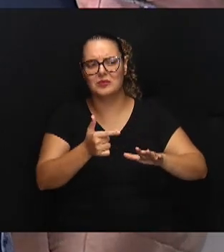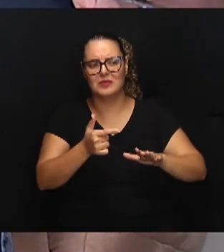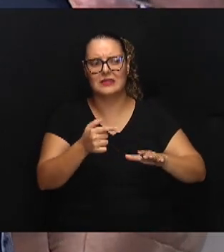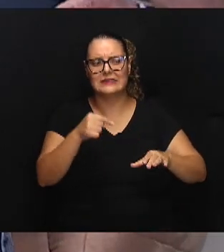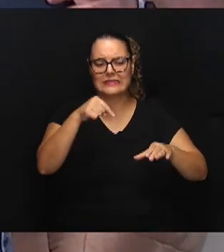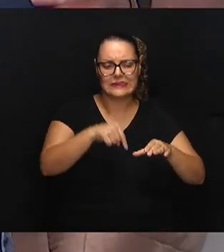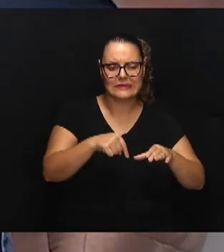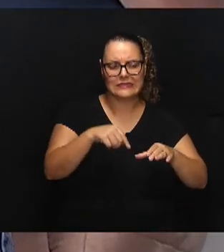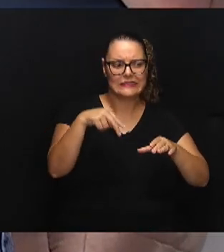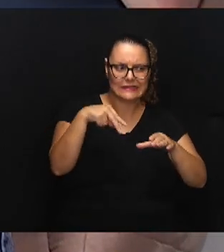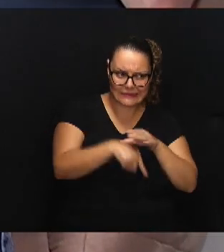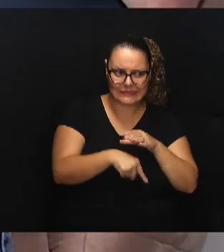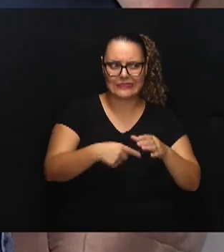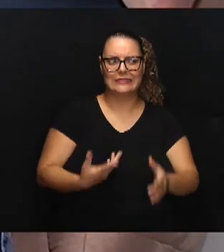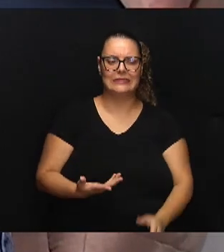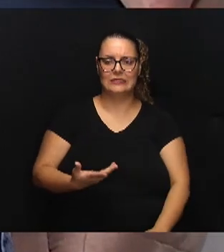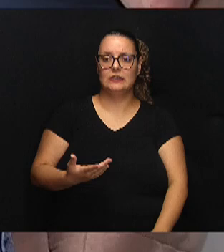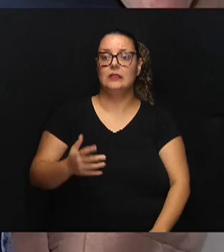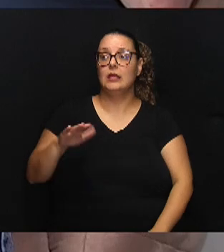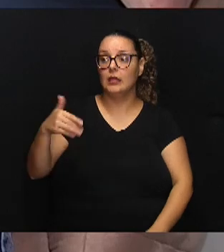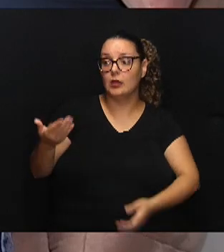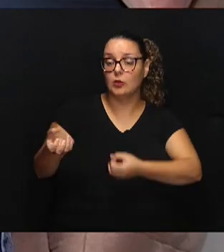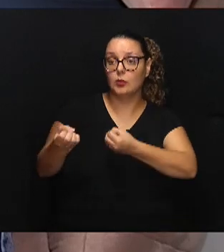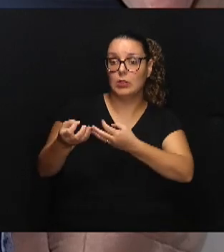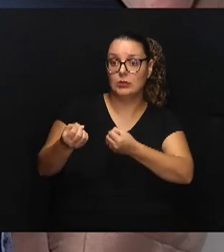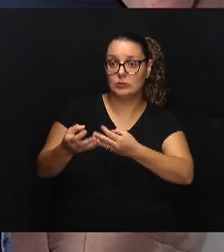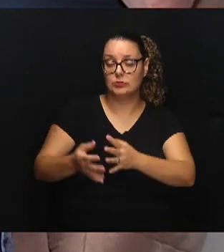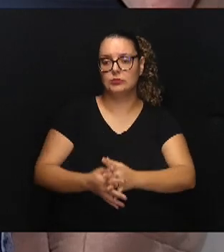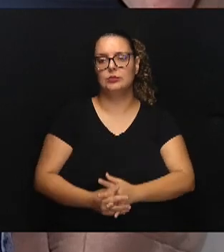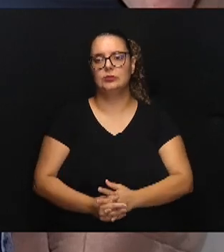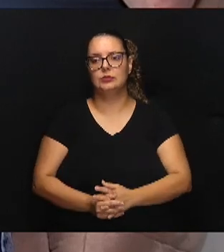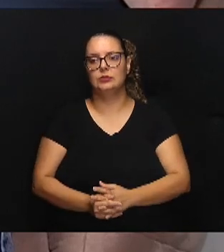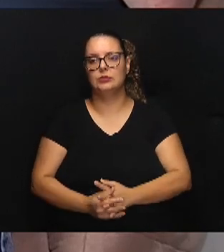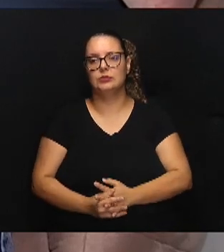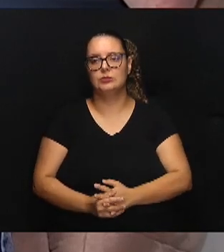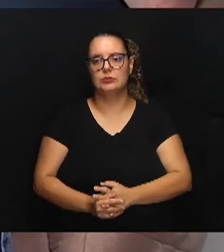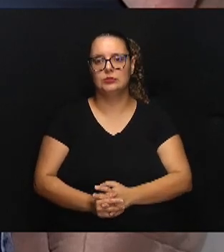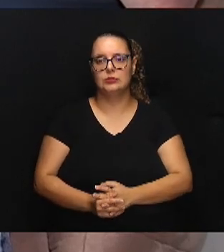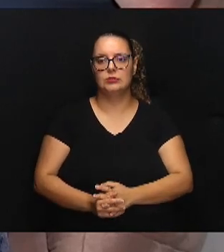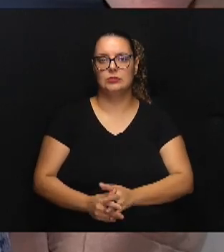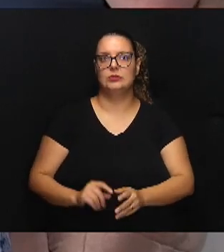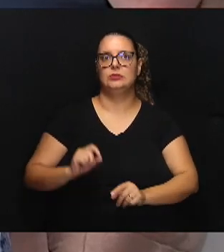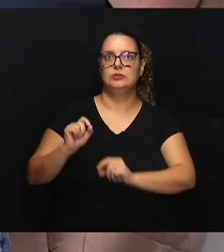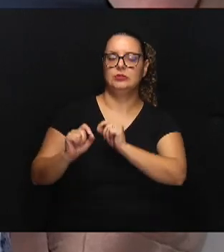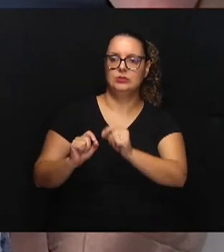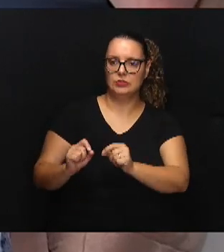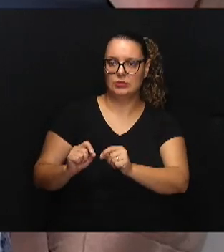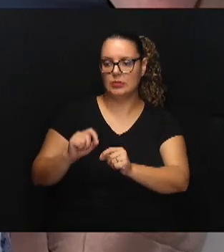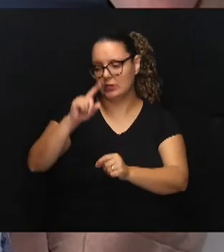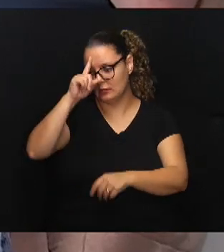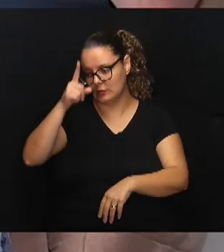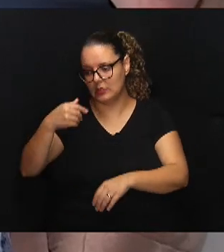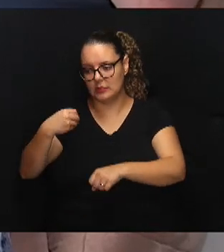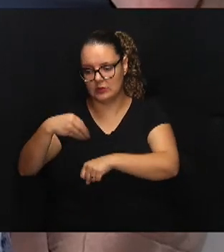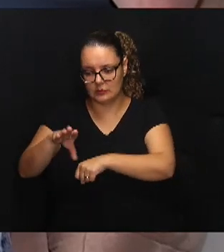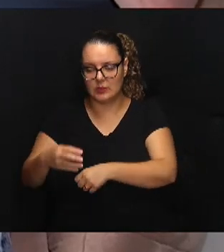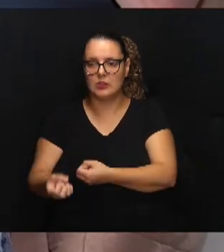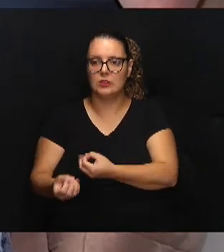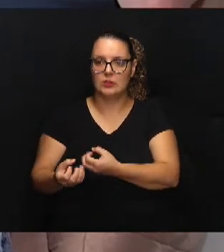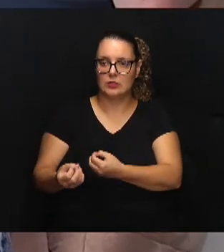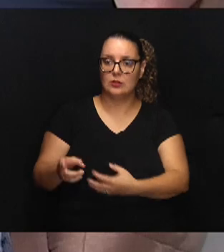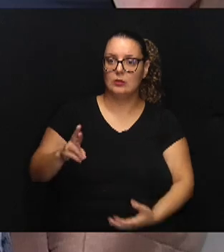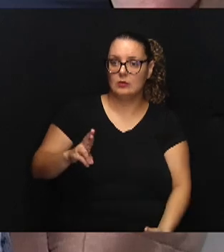malha fina é quando as informações provenientes de quem manda as informações para a